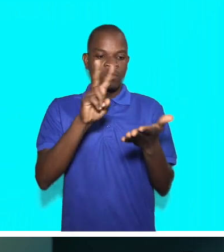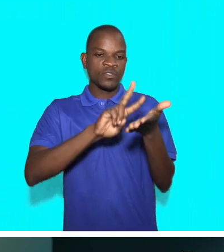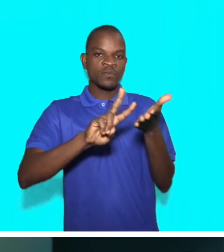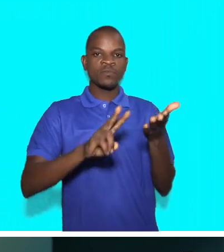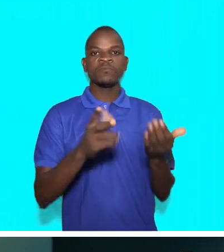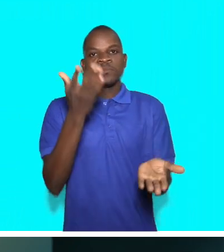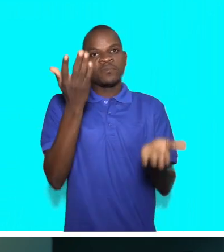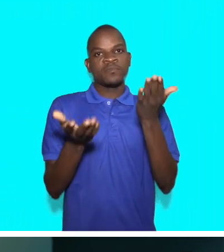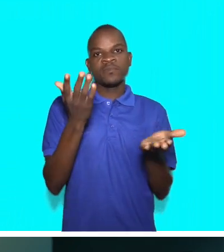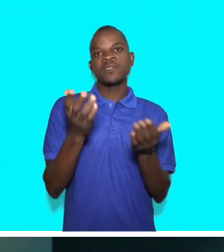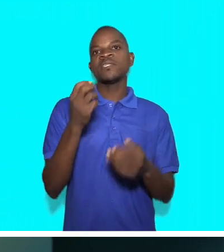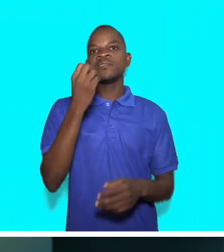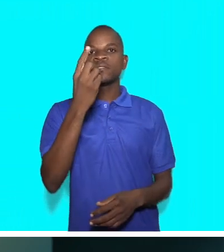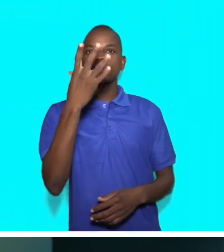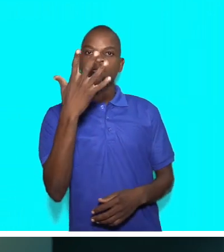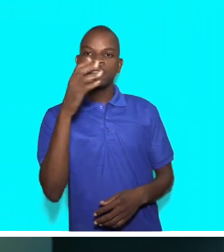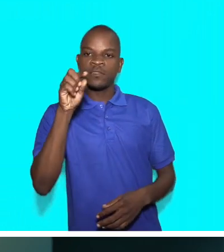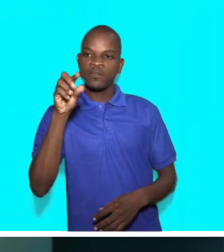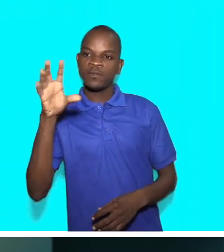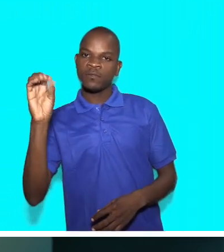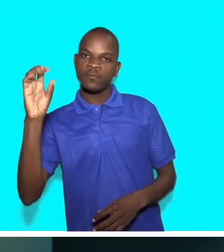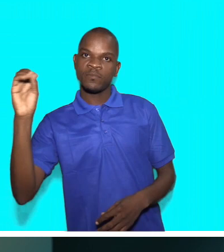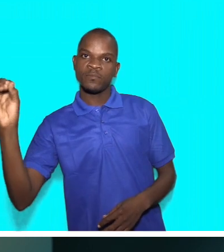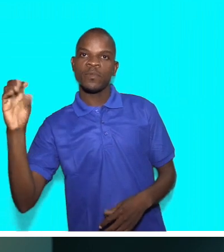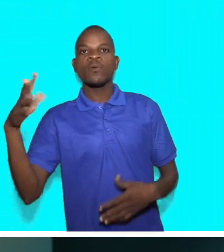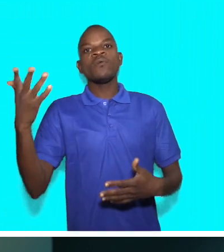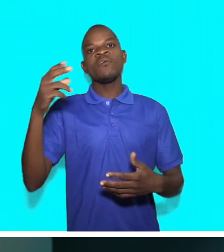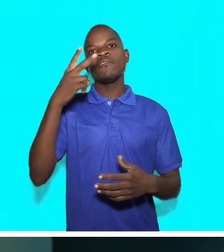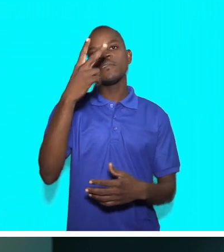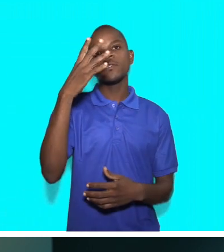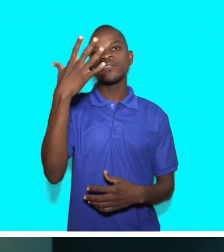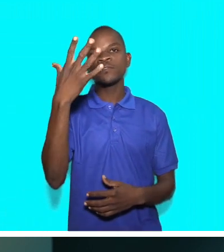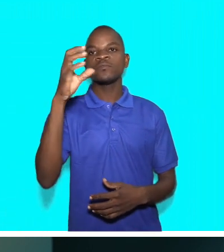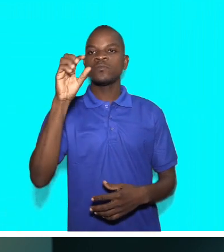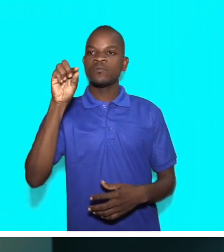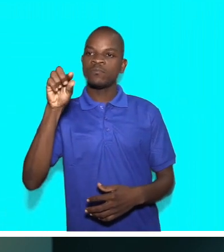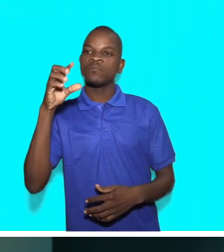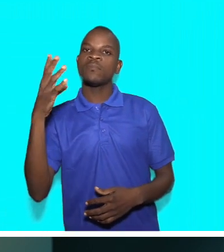a 25 mil meticais, dependendo do tipo de viatura.